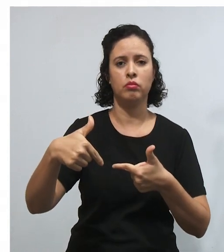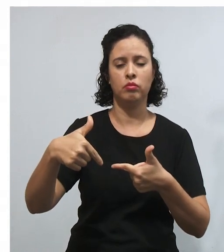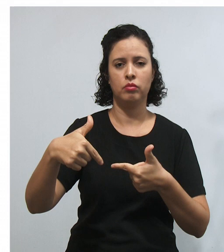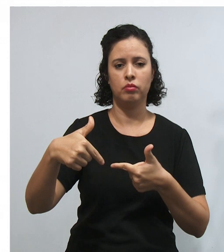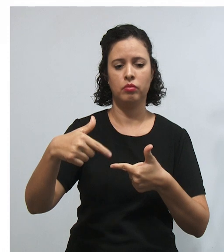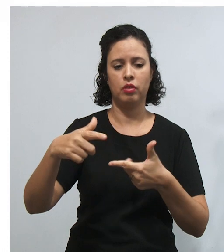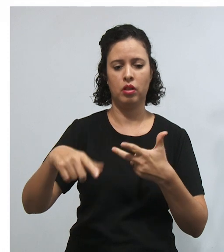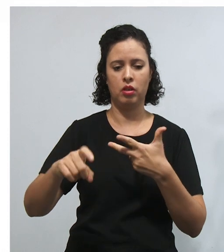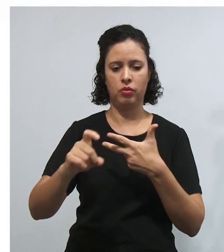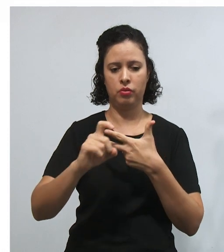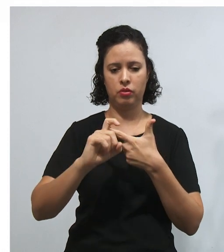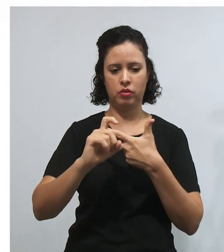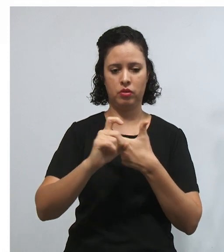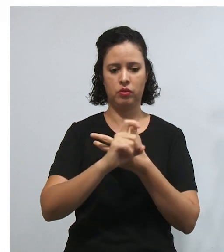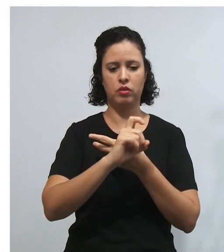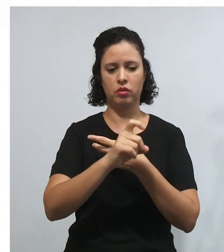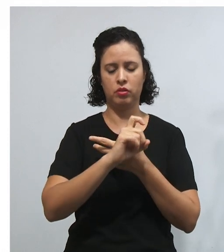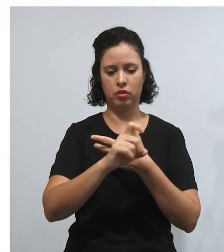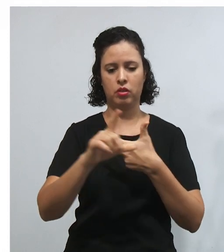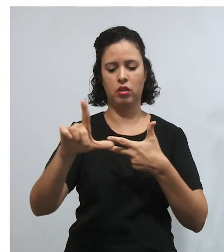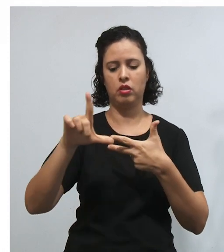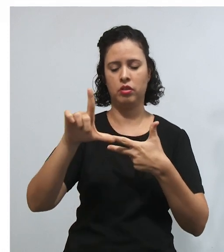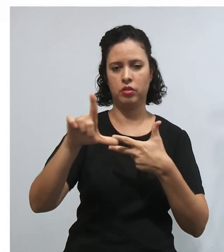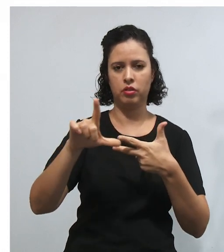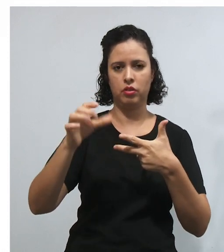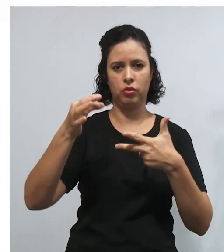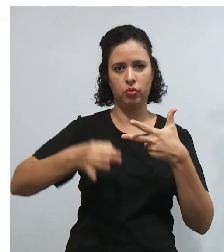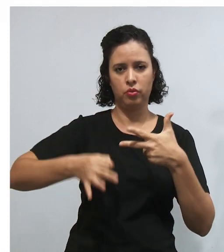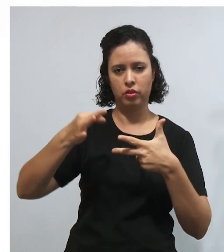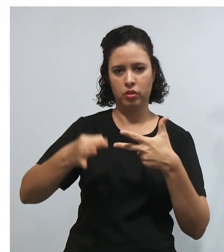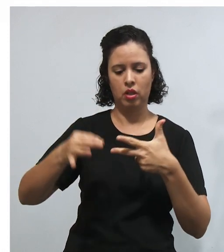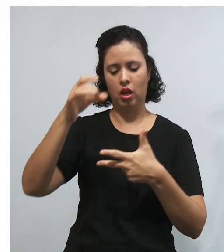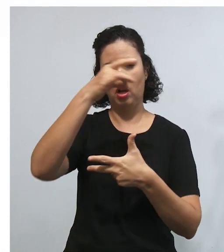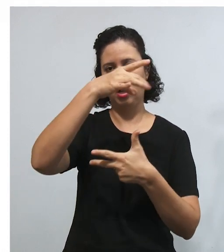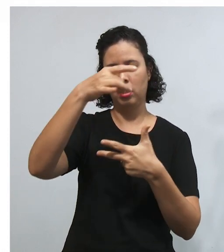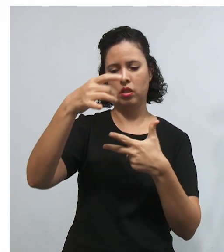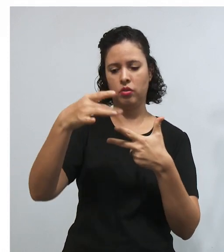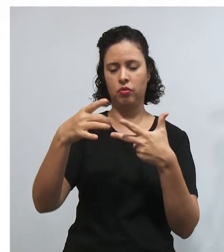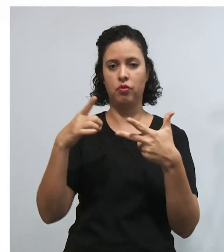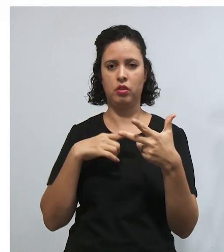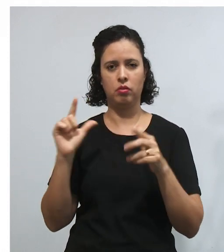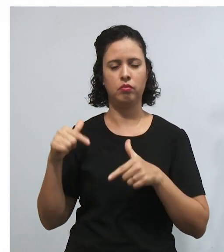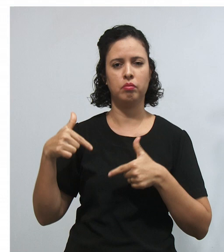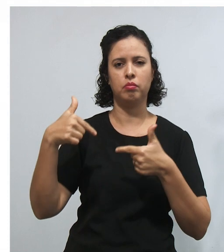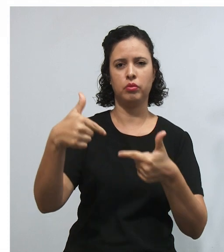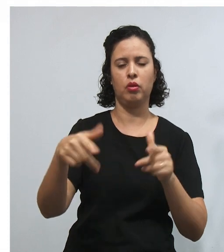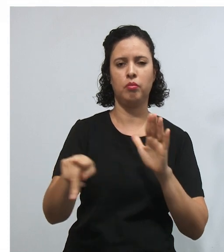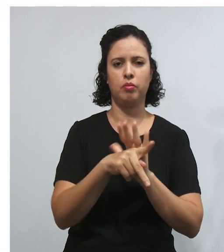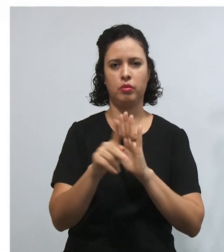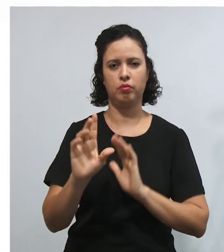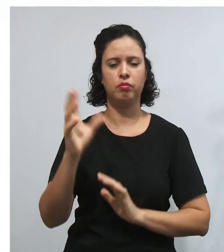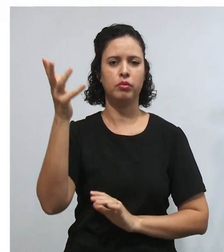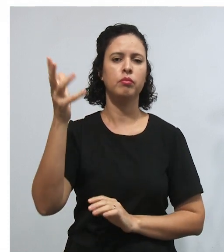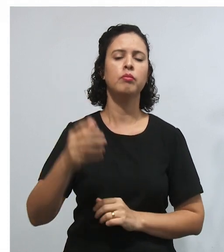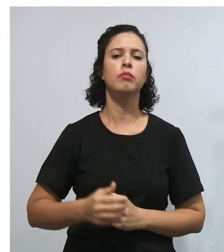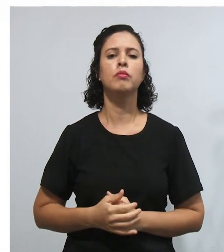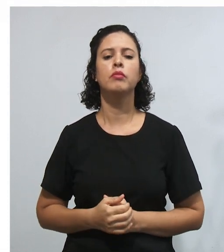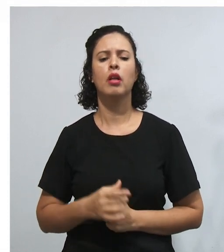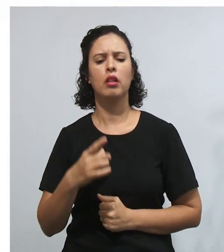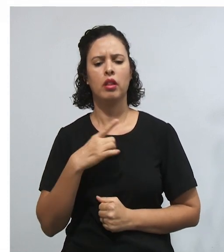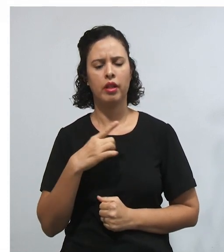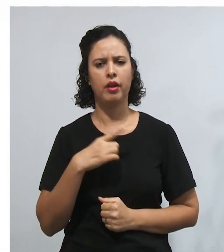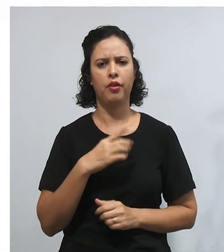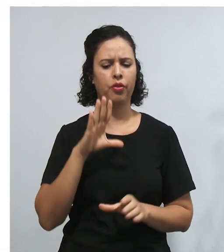é o executivo, tá? O legislativo e o judiciário, que cada poder exercerá sobre os seus próprios atos. Então, são